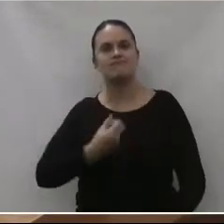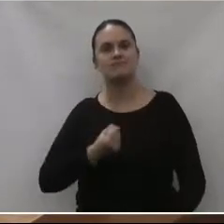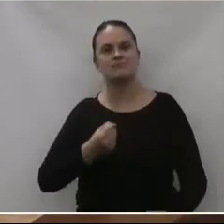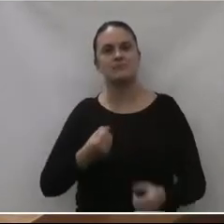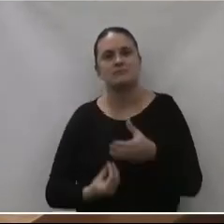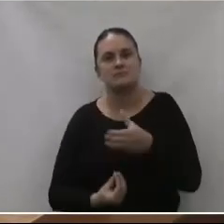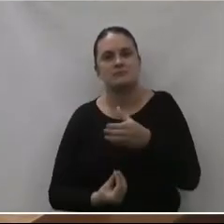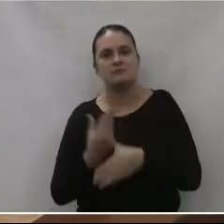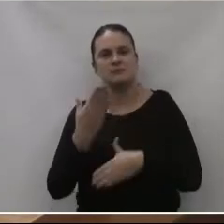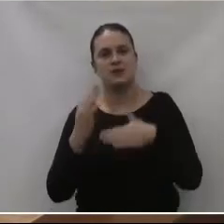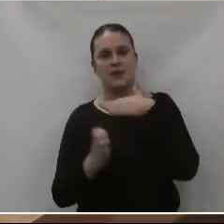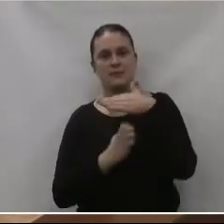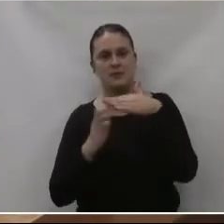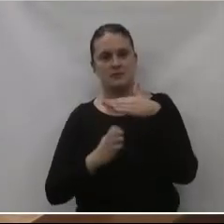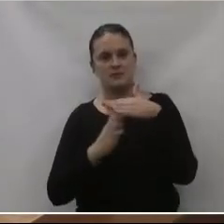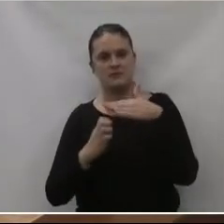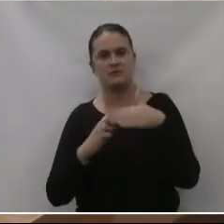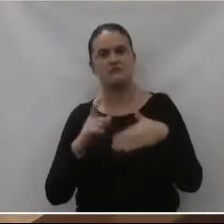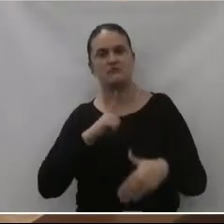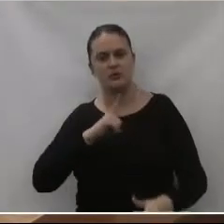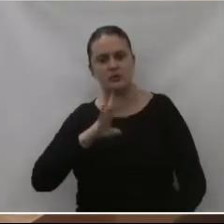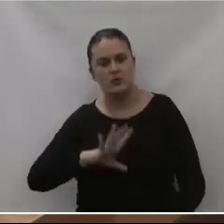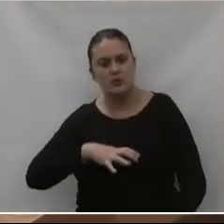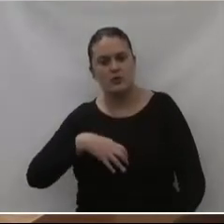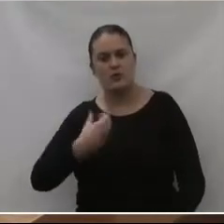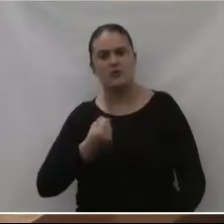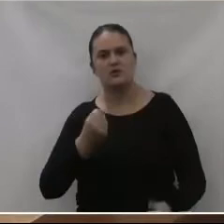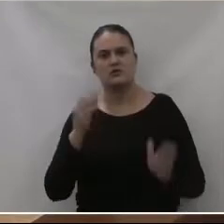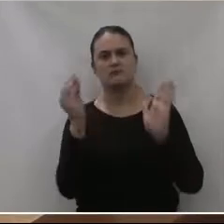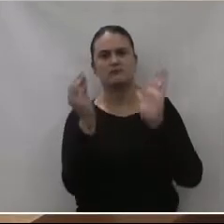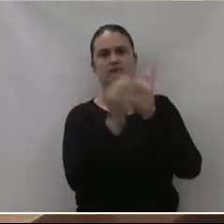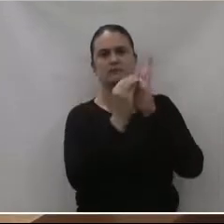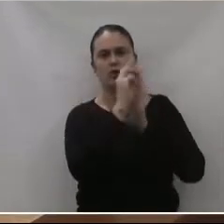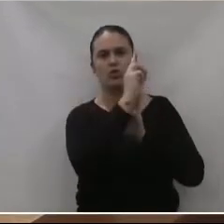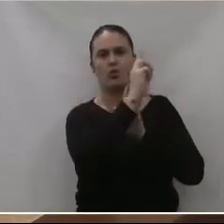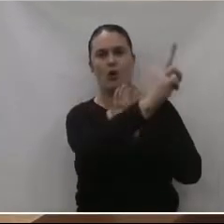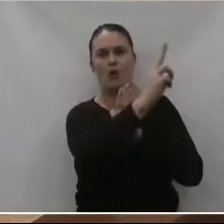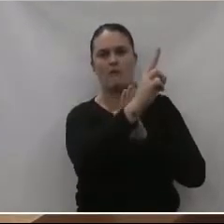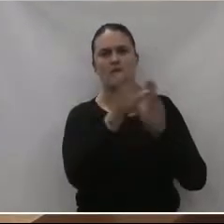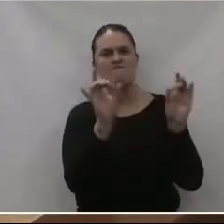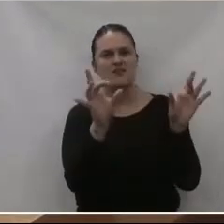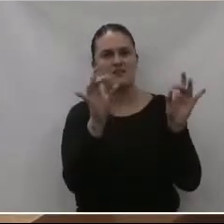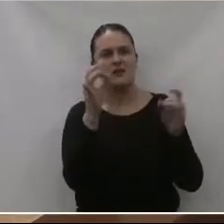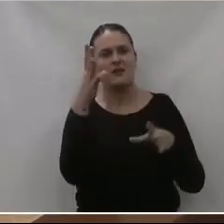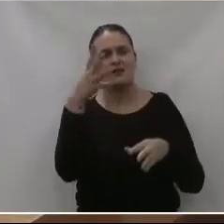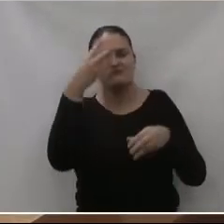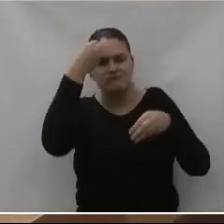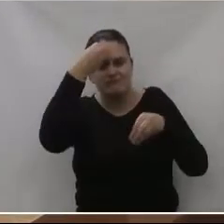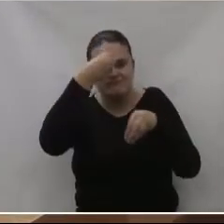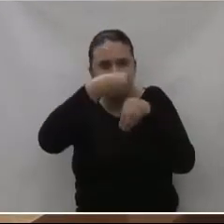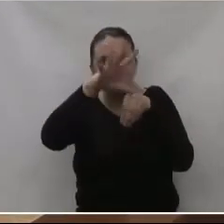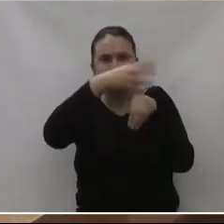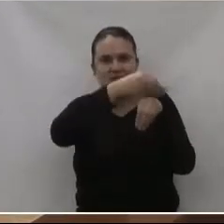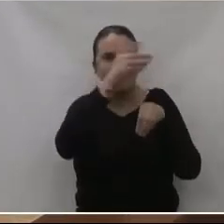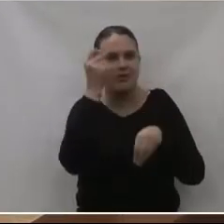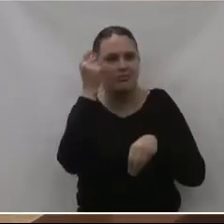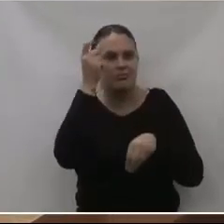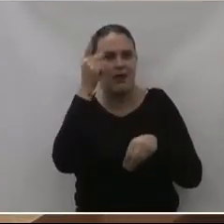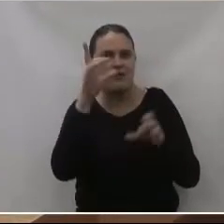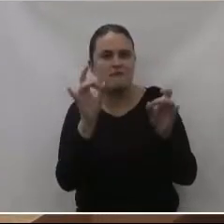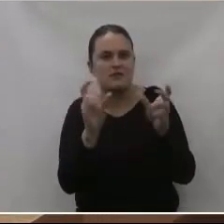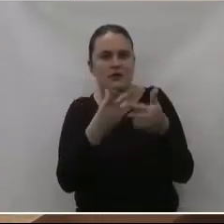emprego. Gente que tenha coragem de colocar o seu nome, o seu conhecimento para gerar emprego e para trazer